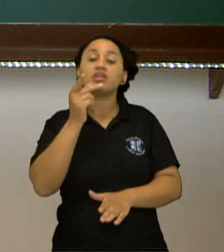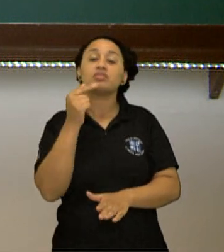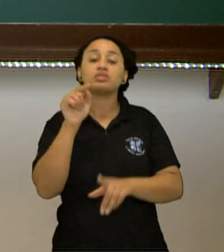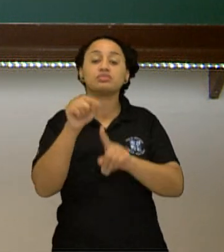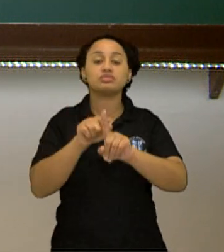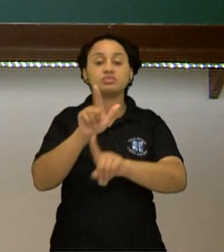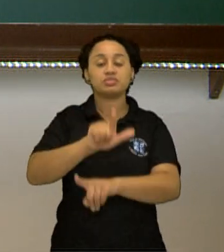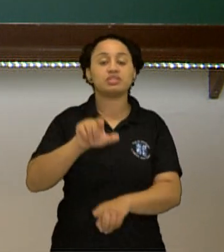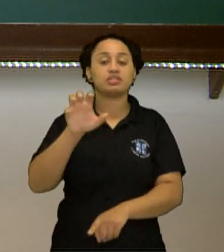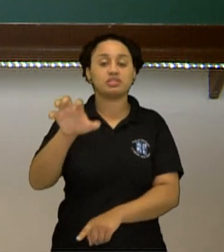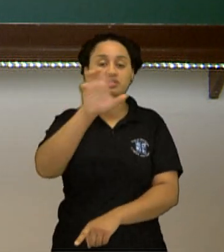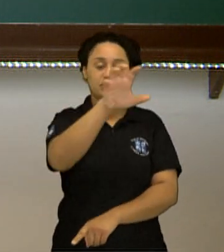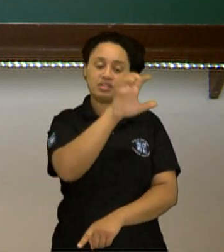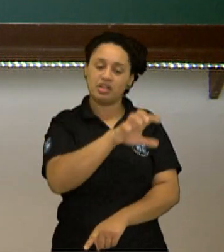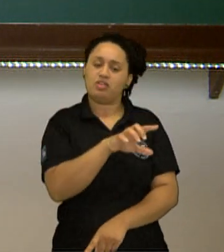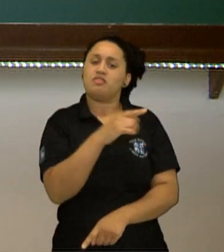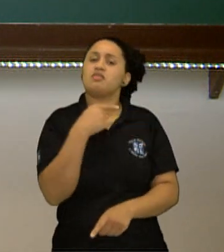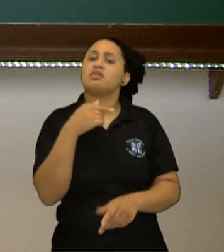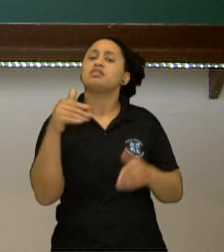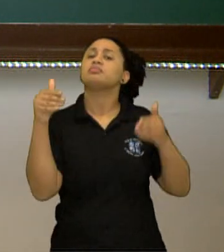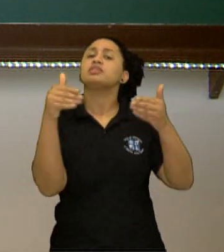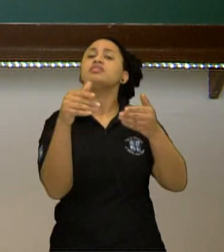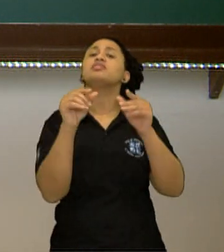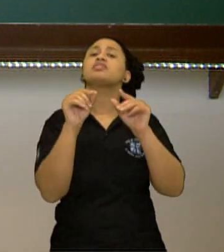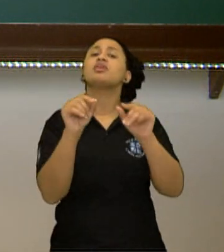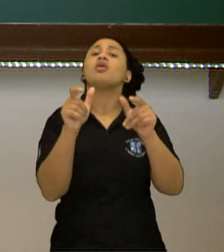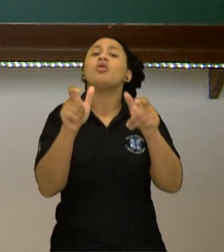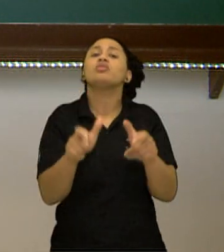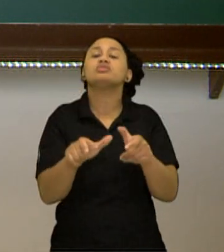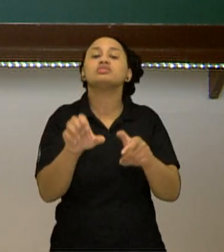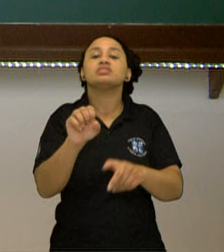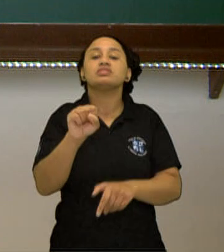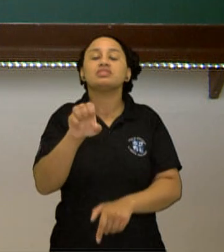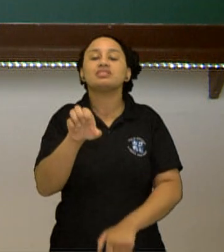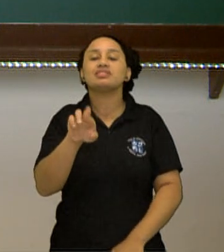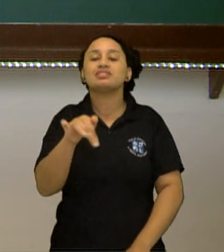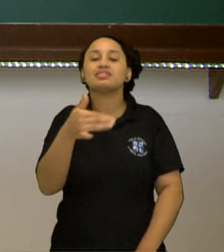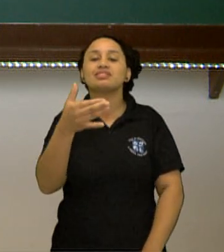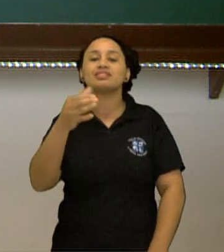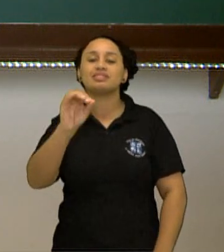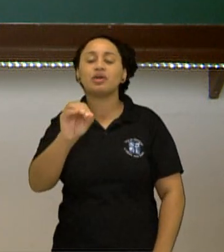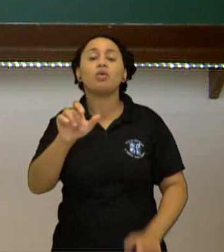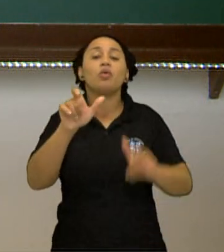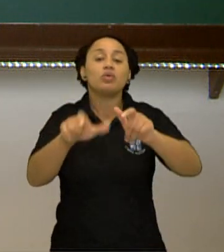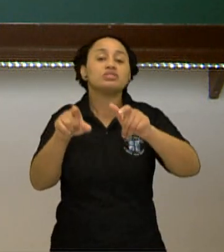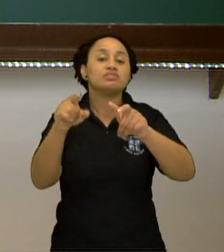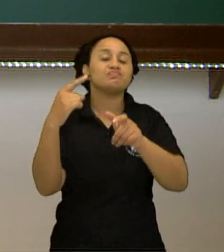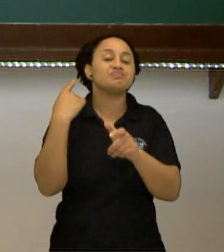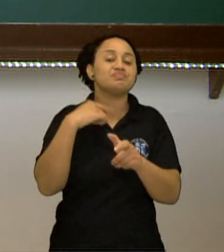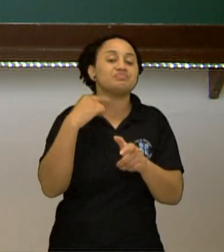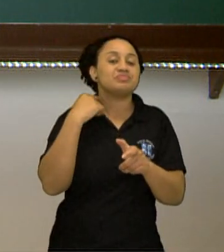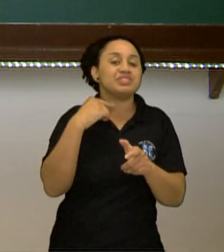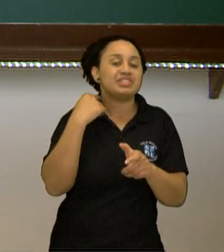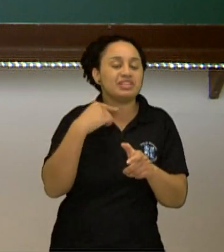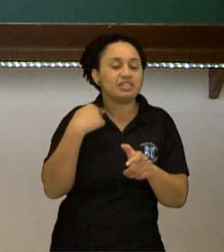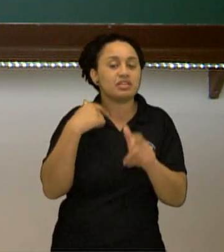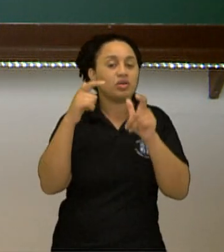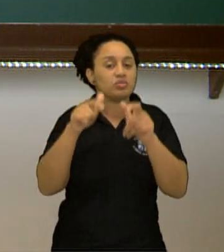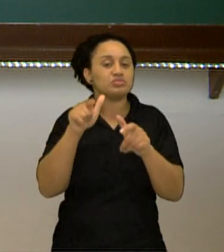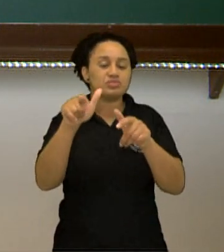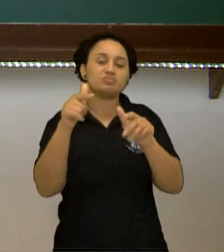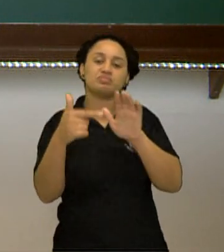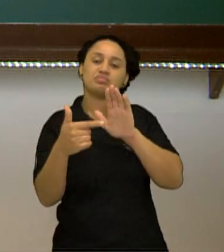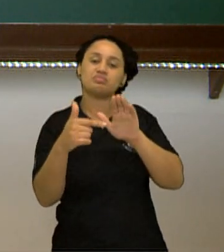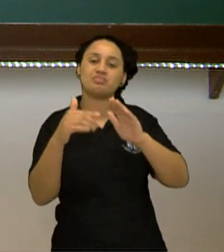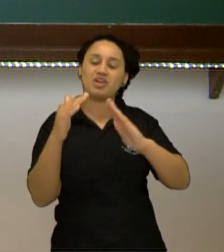falando a respeito do sertão. Mas não é qualquer sertão não, é o sertão de Minas Gerais, é o seu interior,